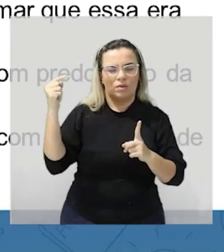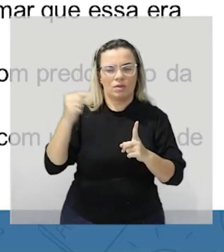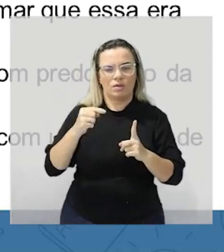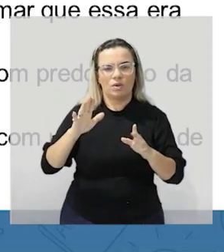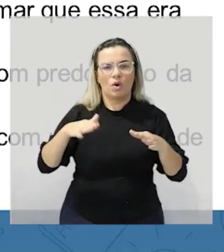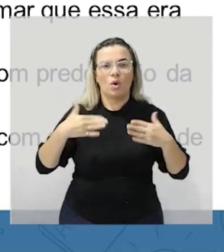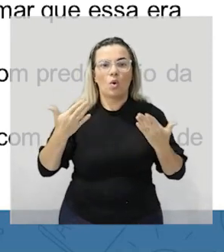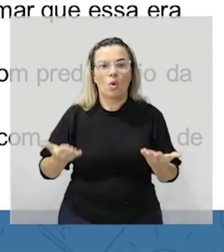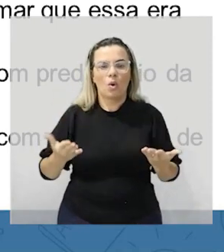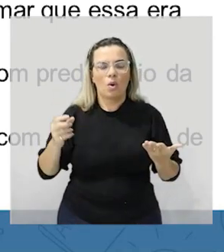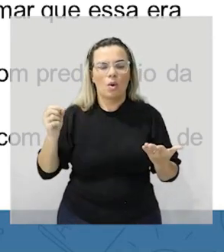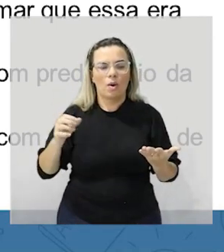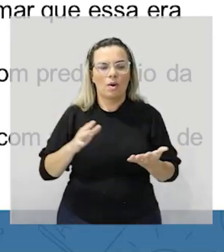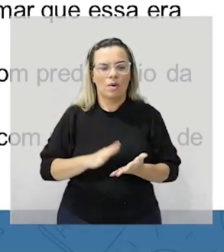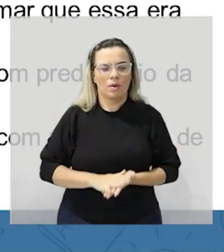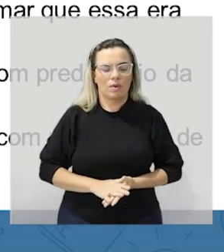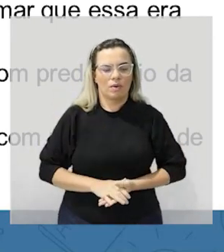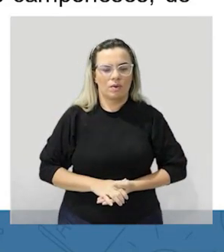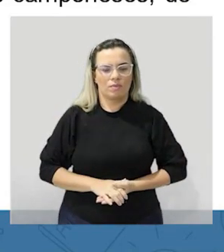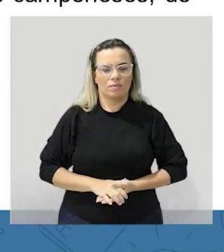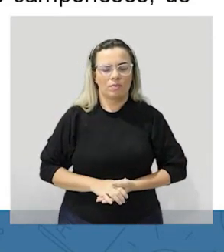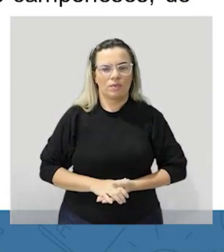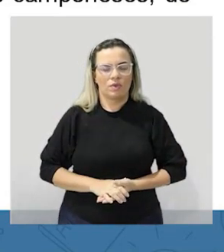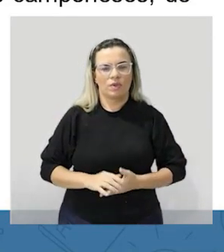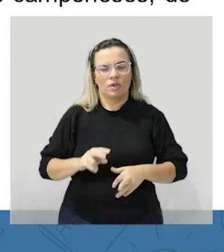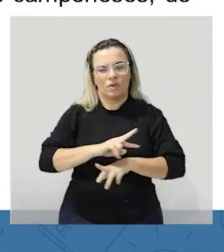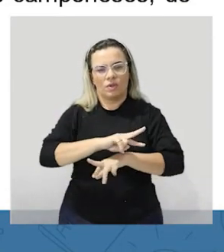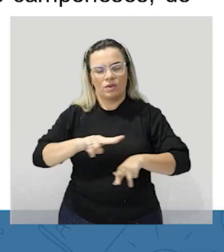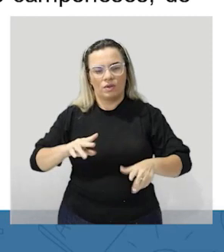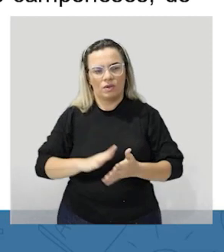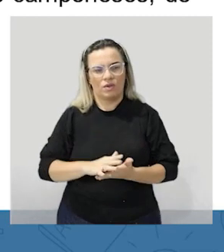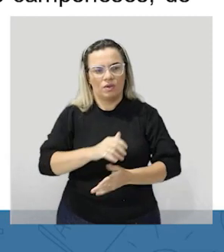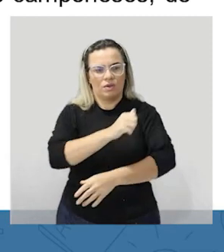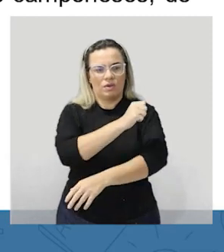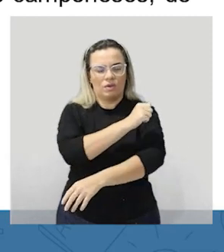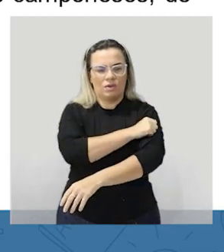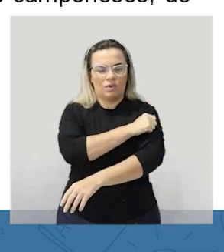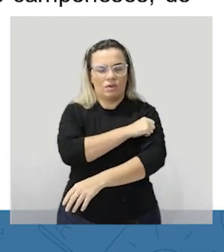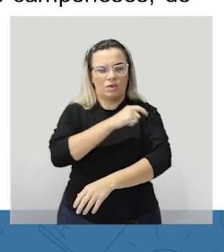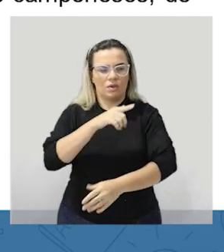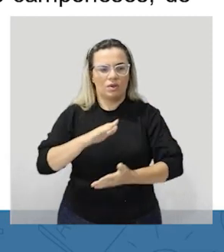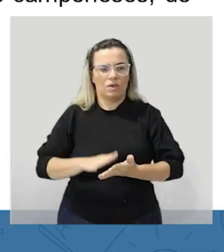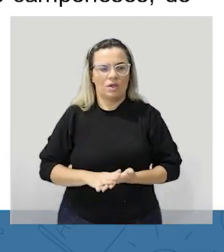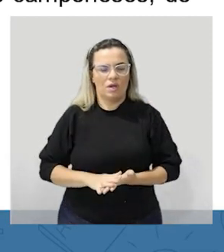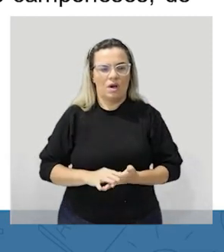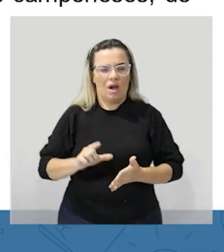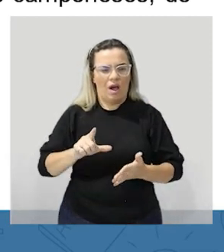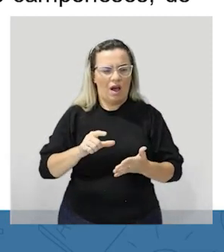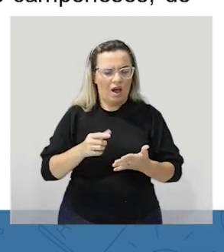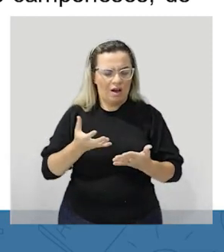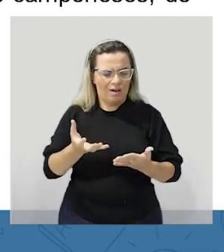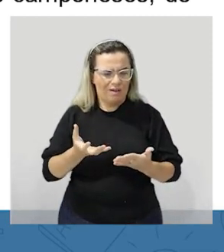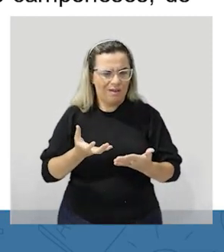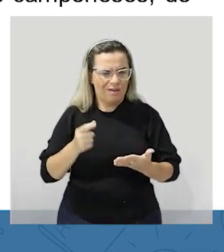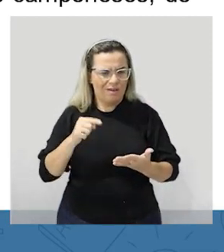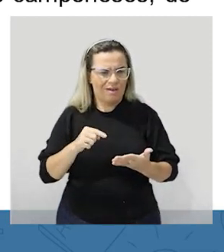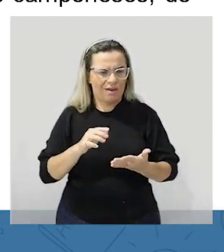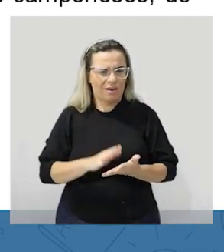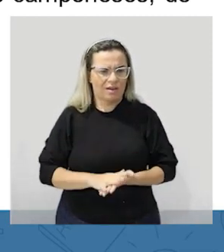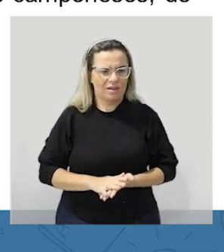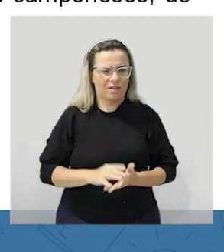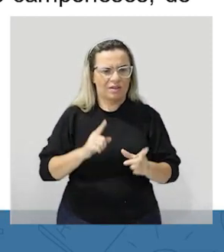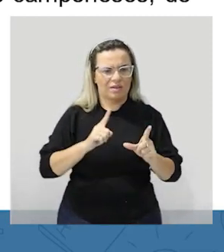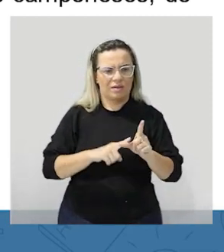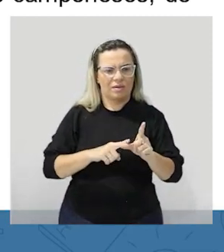uma sociedade. Muitos alunos, inclusive da época, chegaram a marcar a letra D,